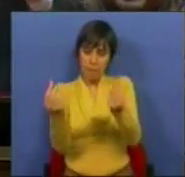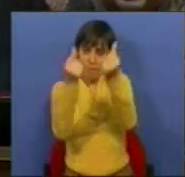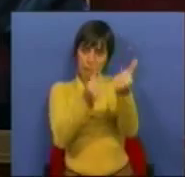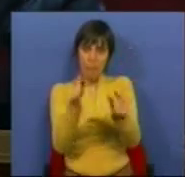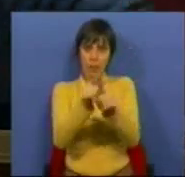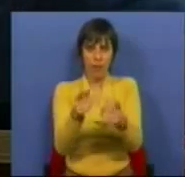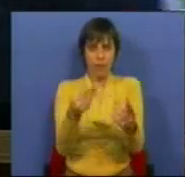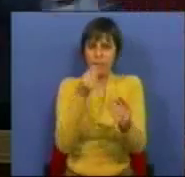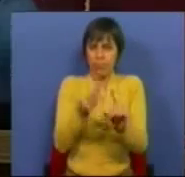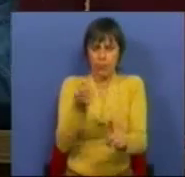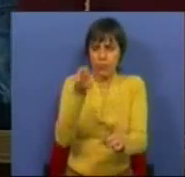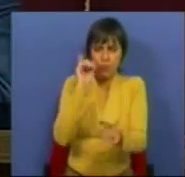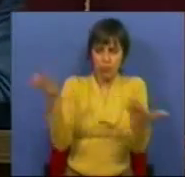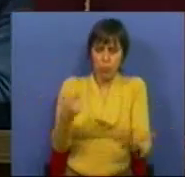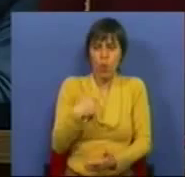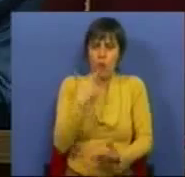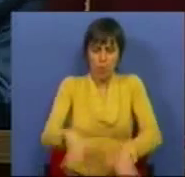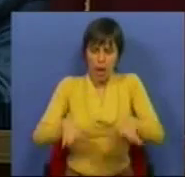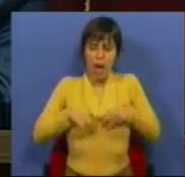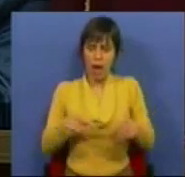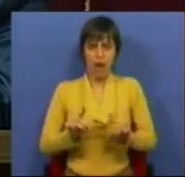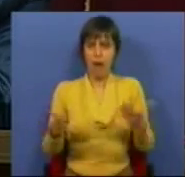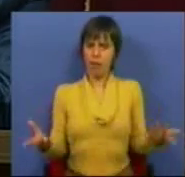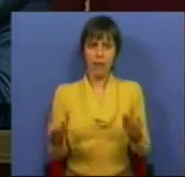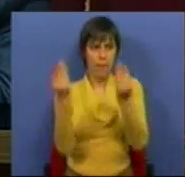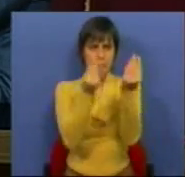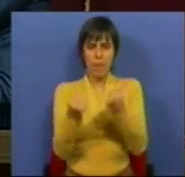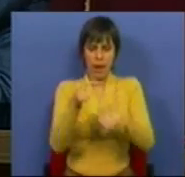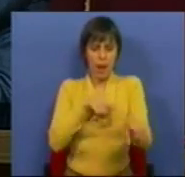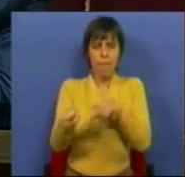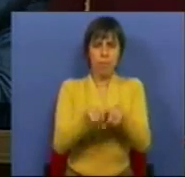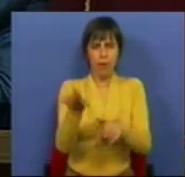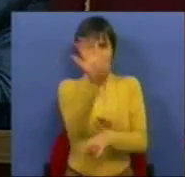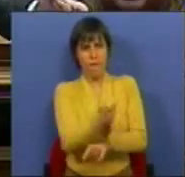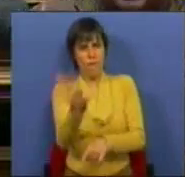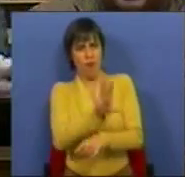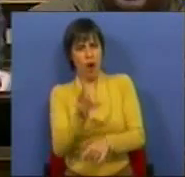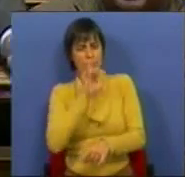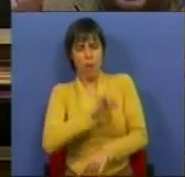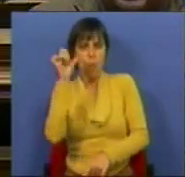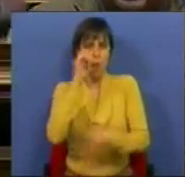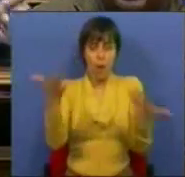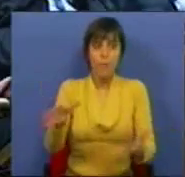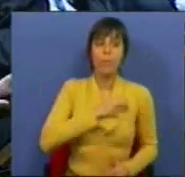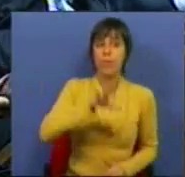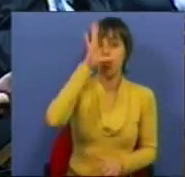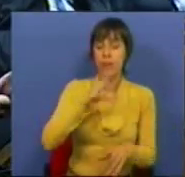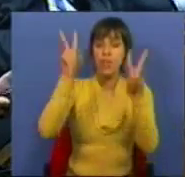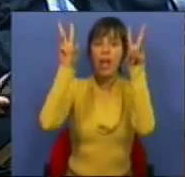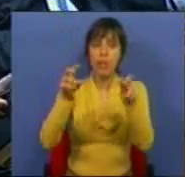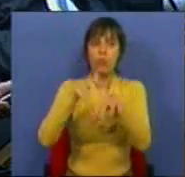é grotesca. Não podemos aceitar uma encenação política desse género. Senhor Ministro dos